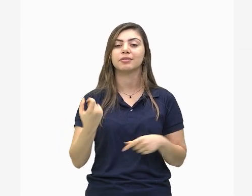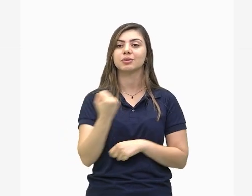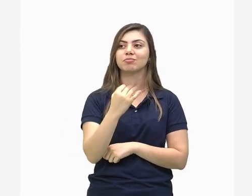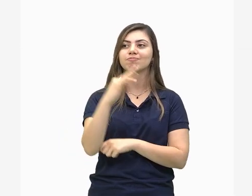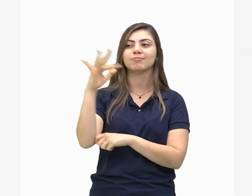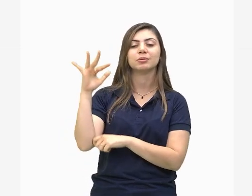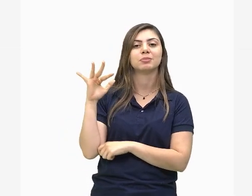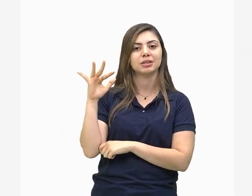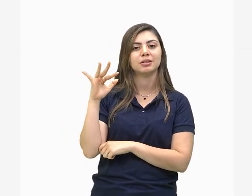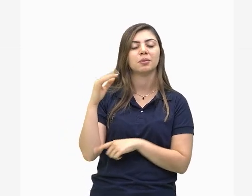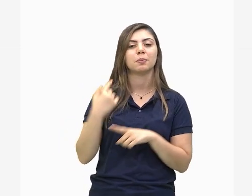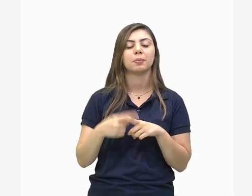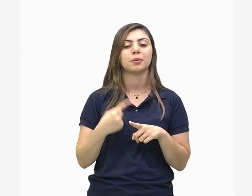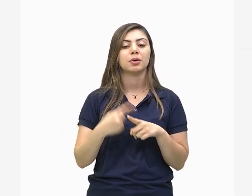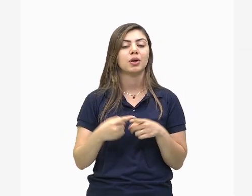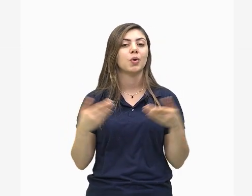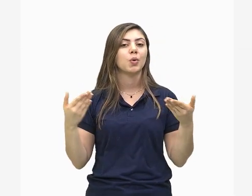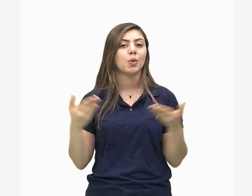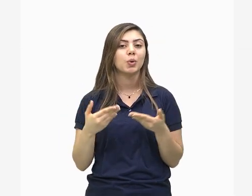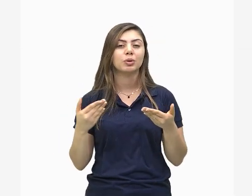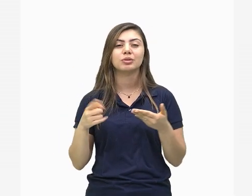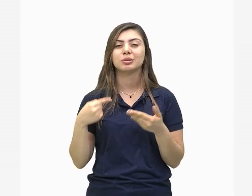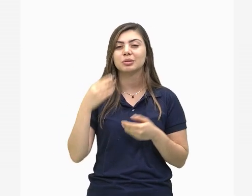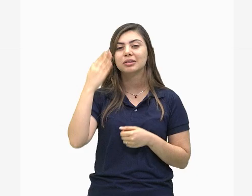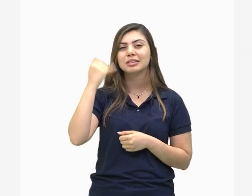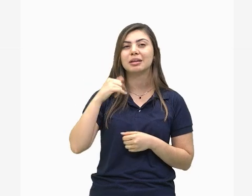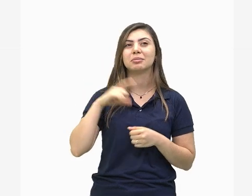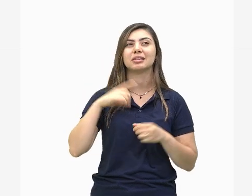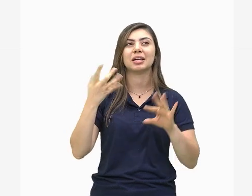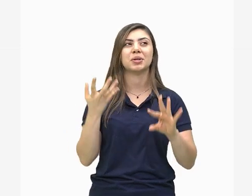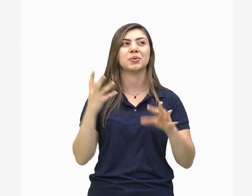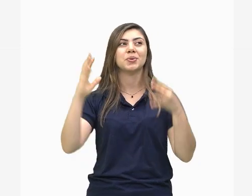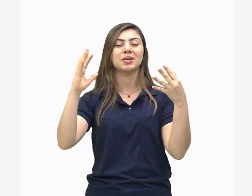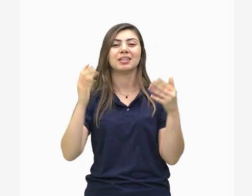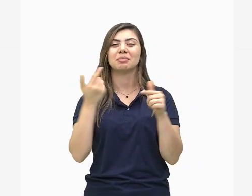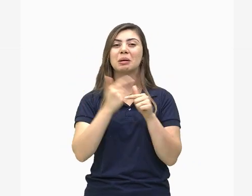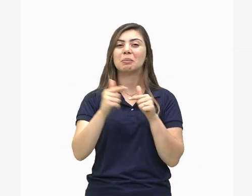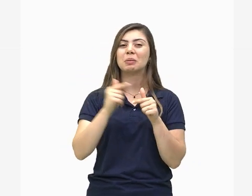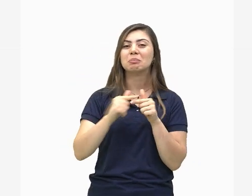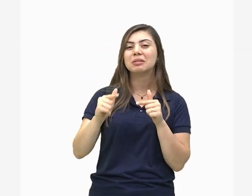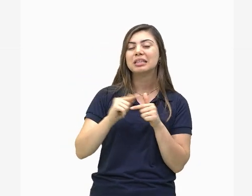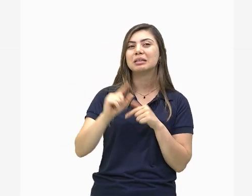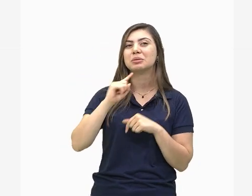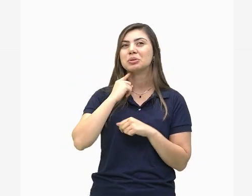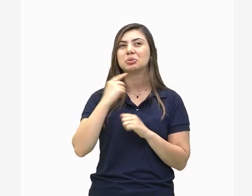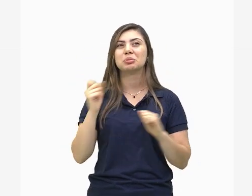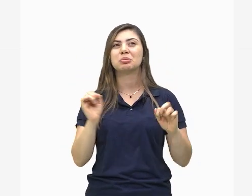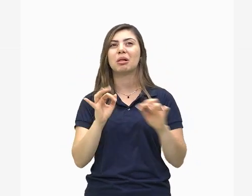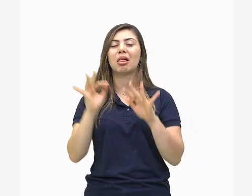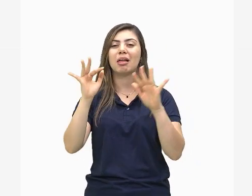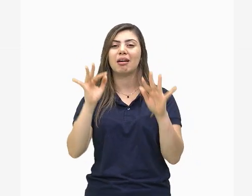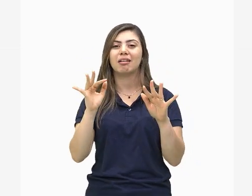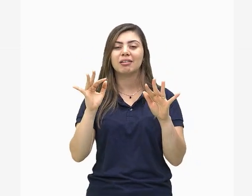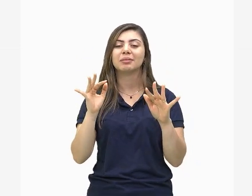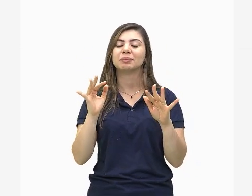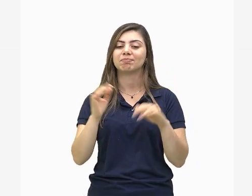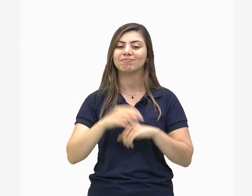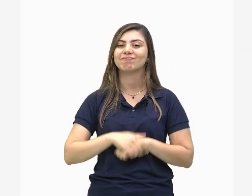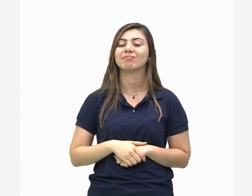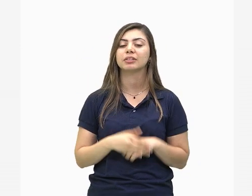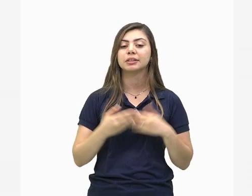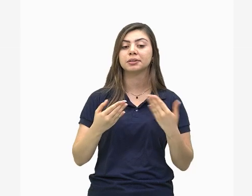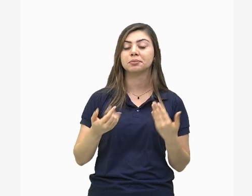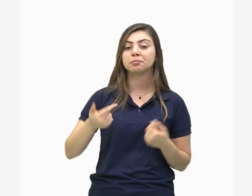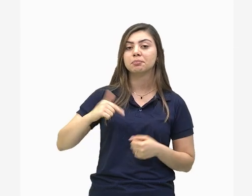que hoje, com a crise climática, nós nos confrontamos também, né? Para pensar